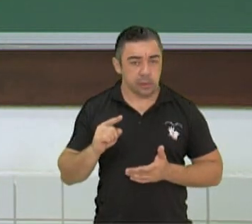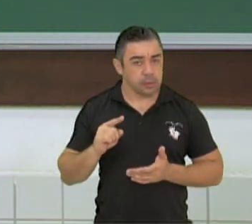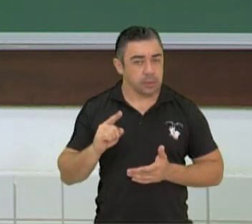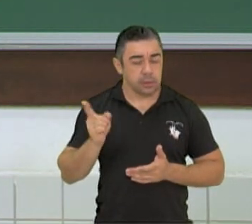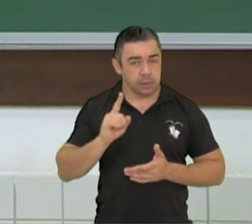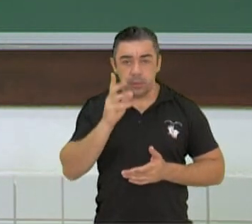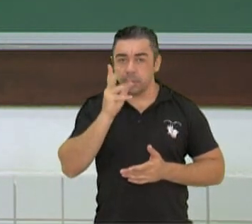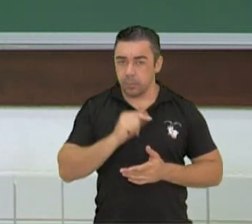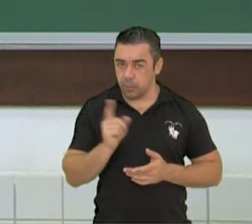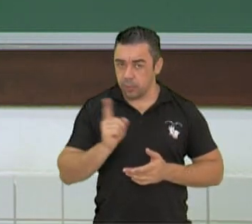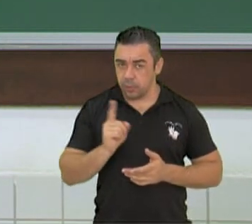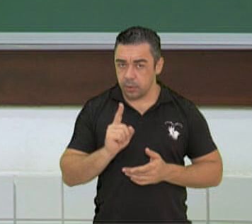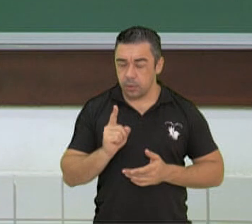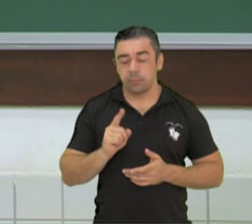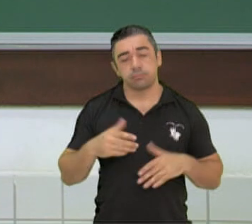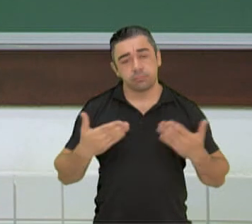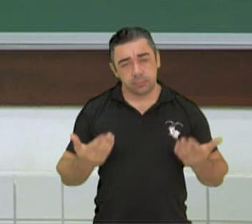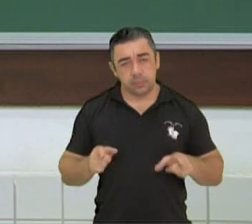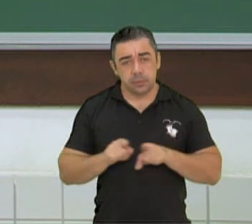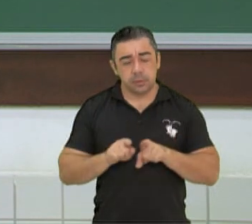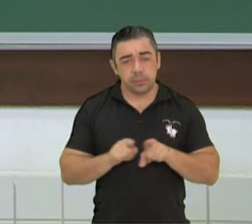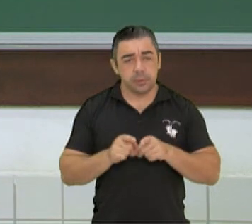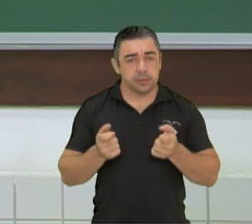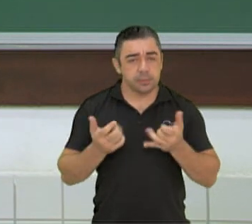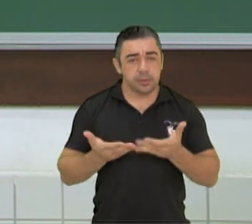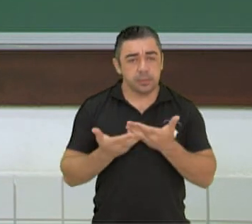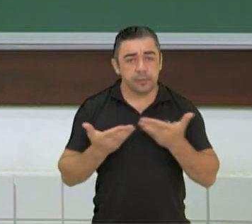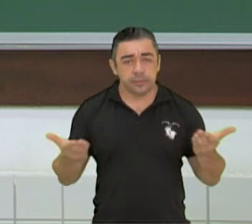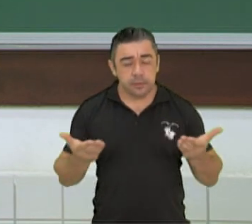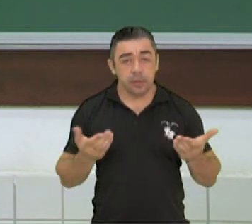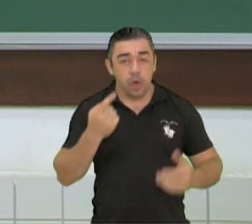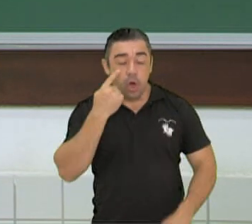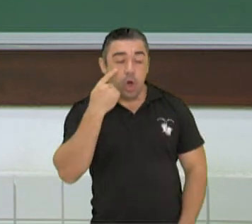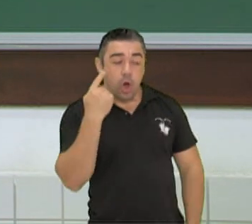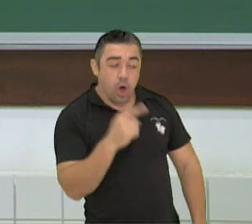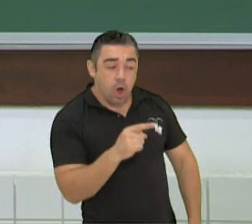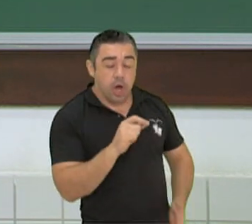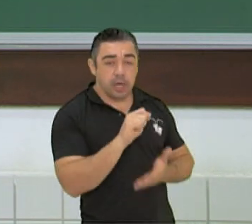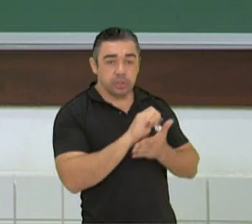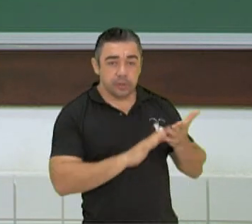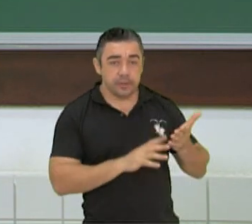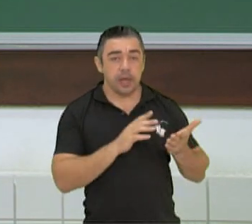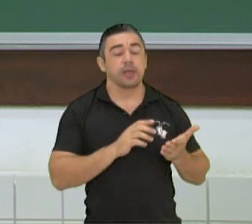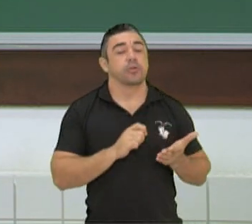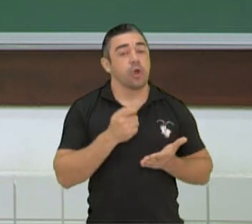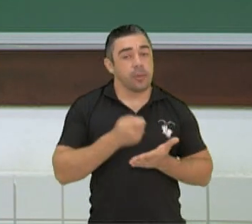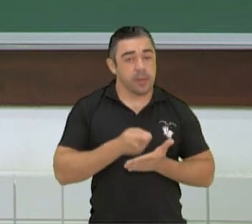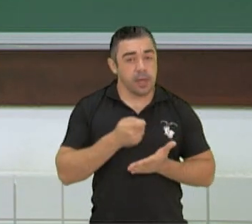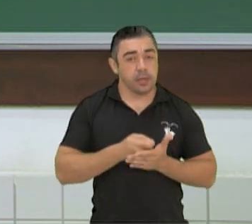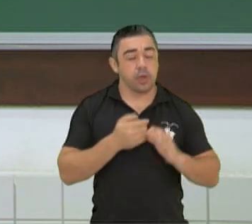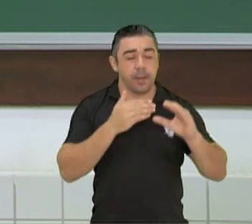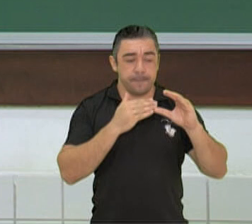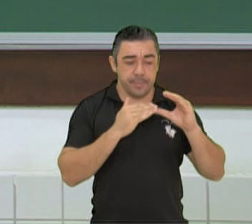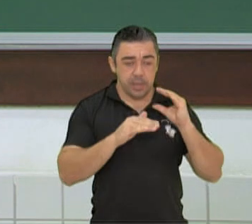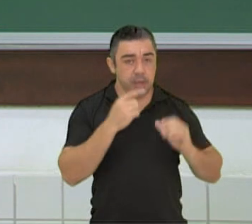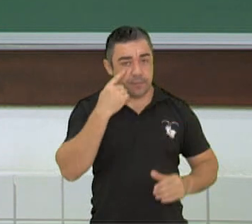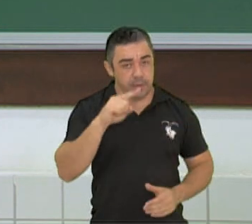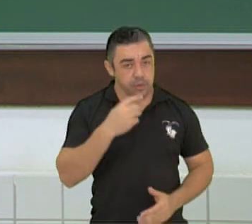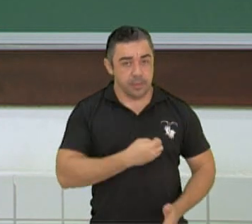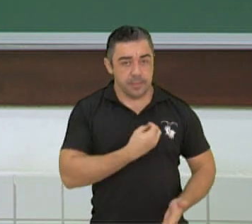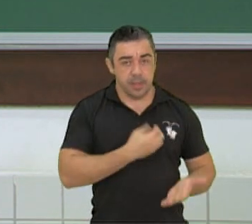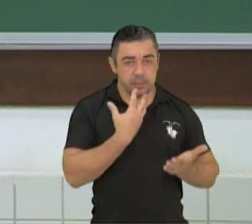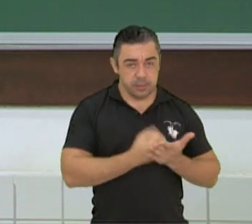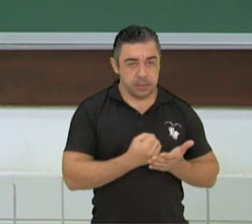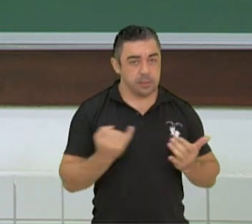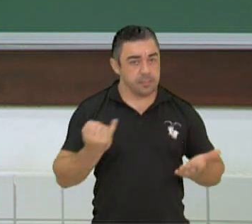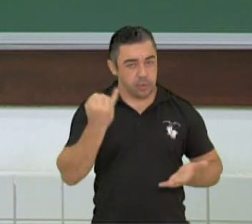última hora. E sem dúvida nenhuma, falar para vocês, olha as atividades obrigatórias. Vão lá, olha a presença de vocês, é